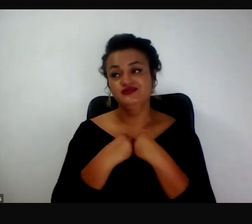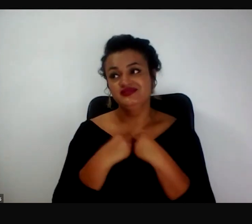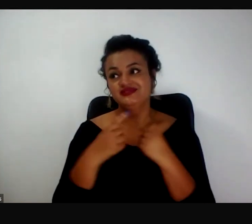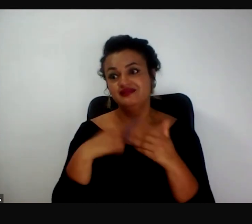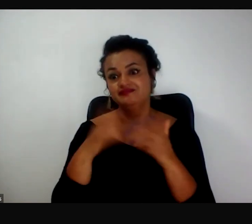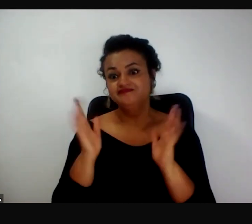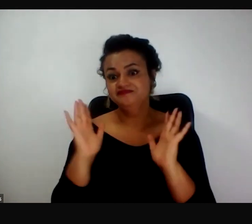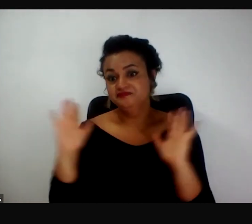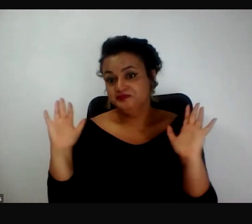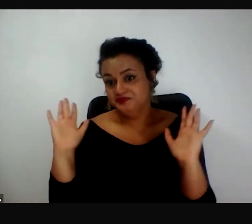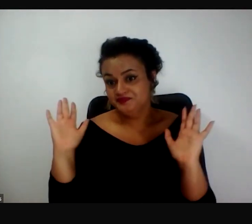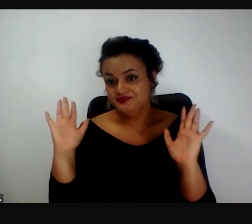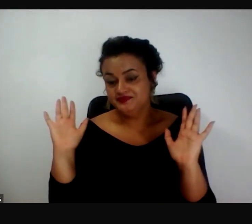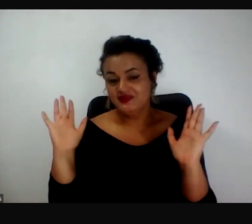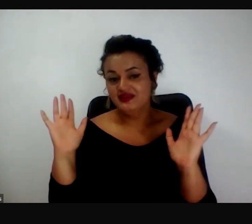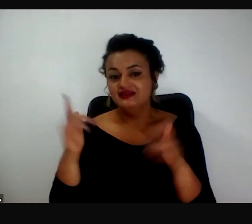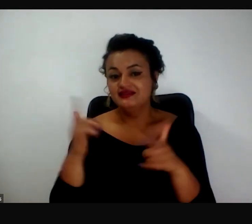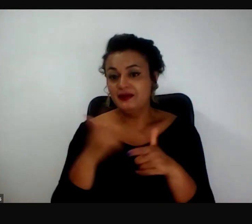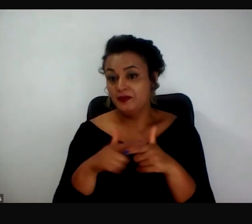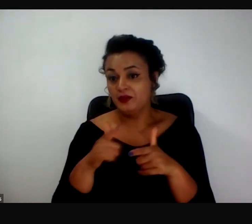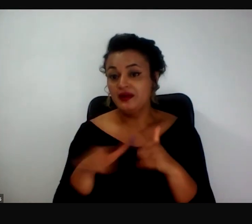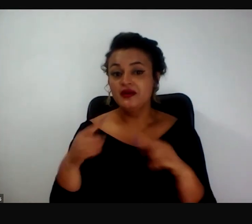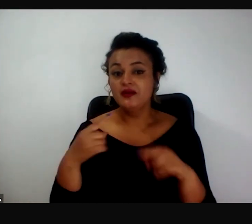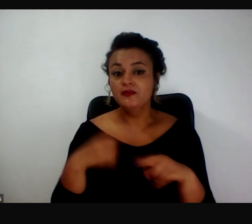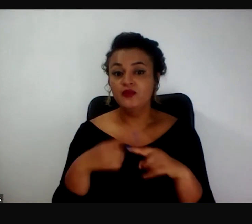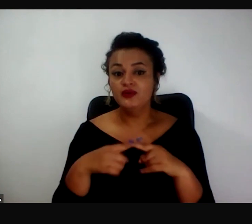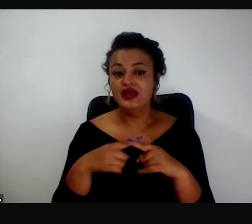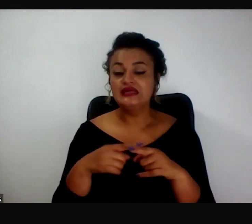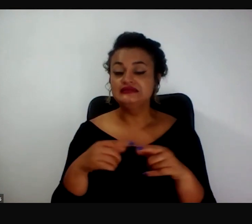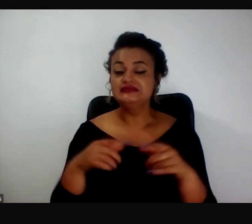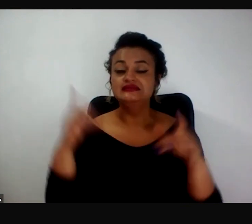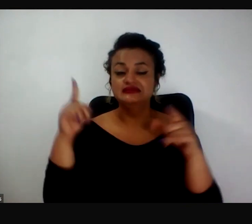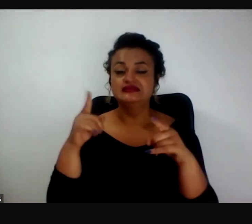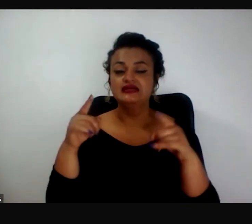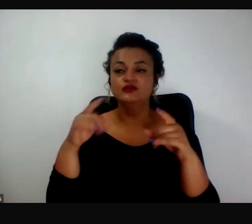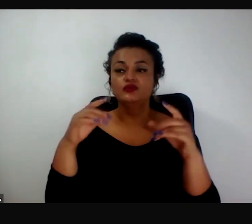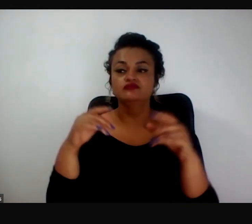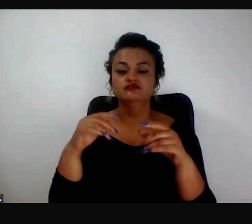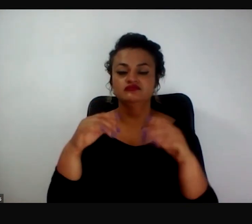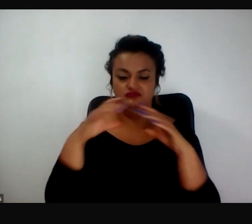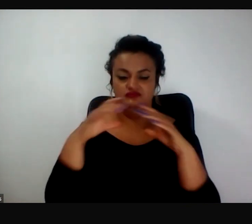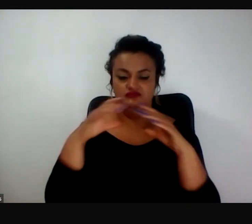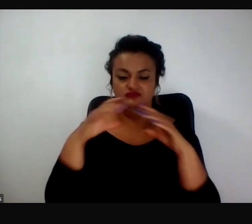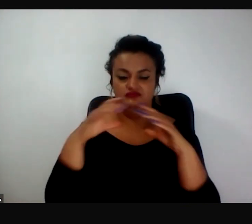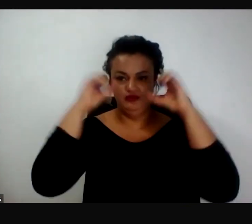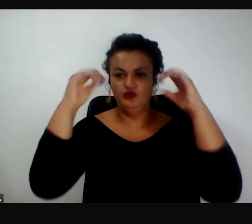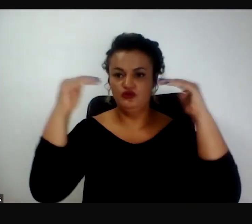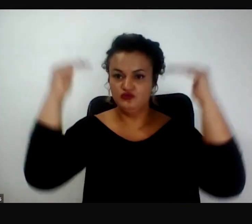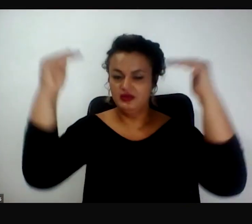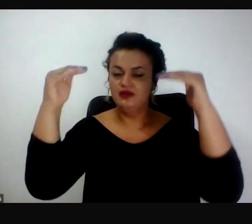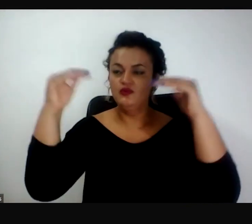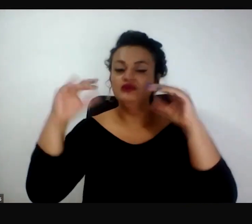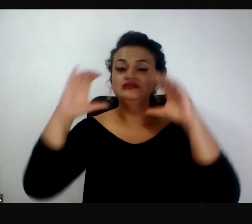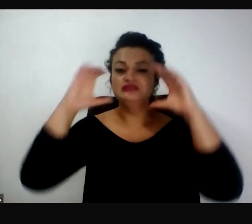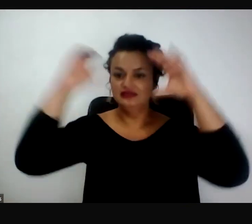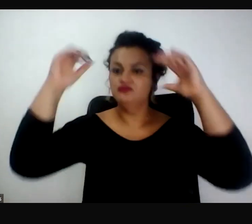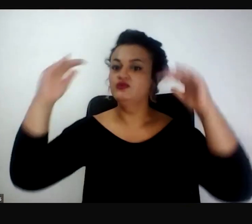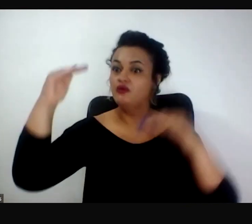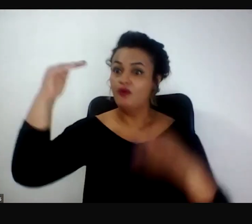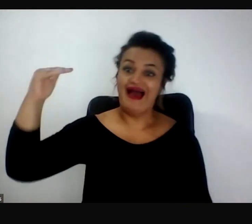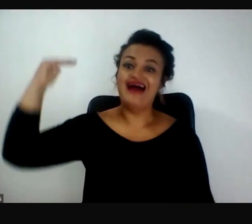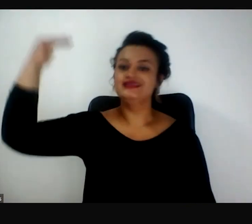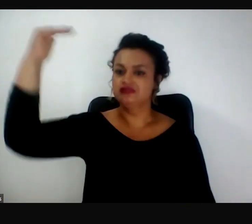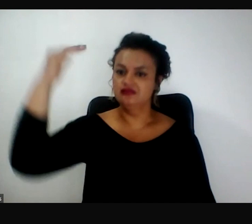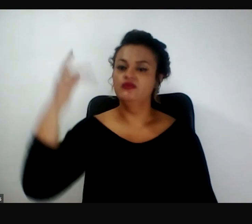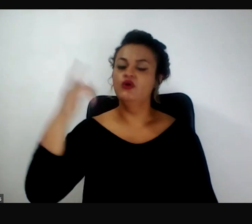problemas porque por cima deles temos um Tribunal Constitucional e por cima do Tribunal Constitucional temos o